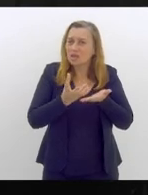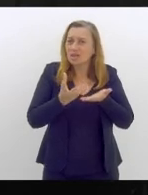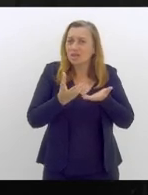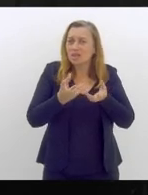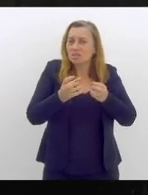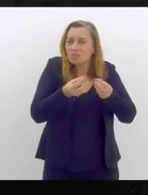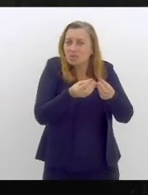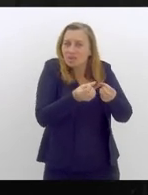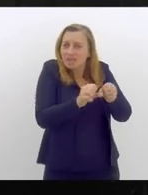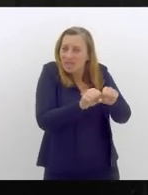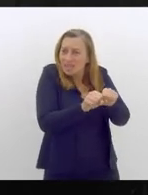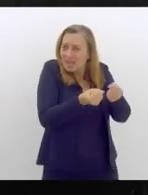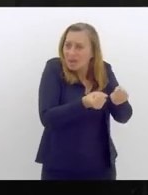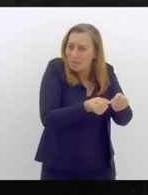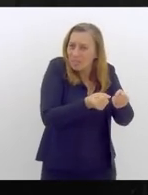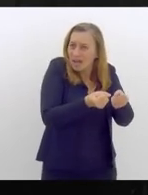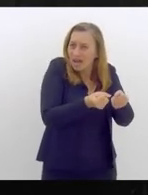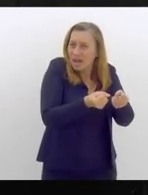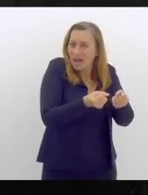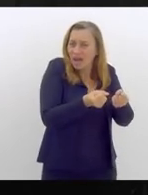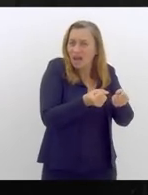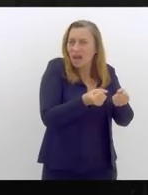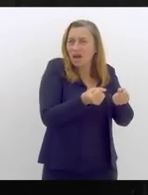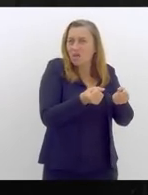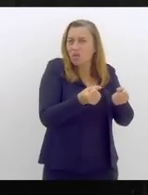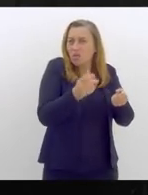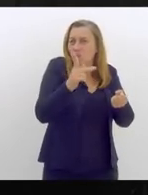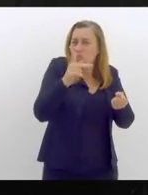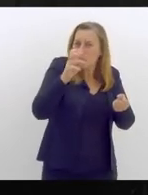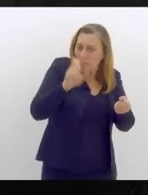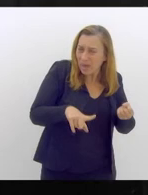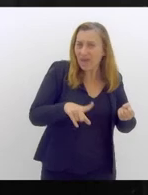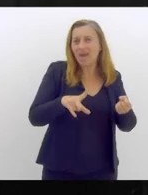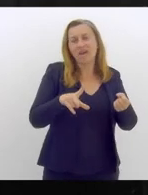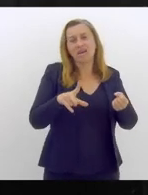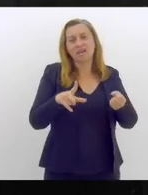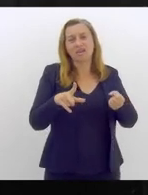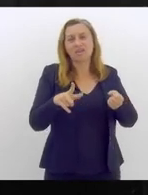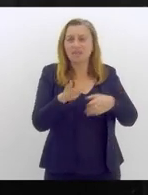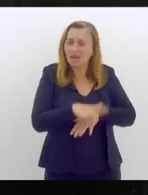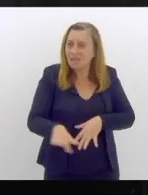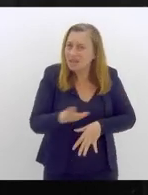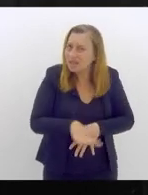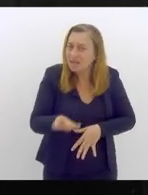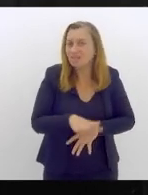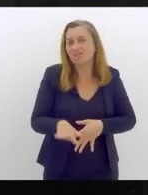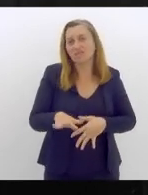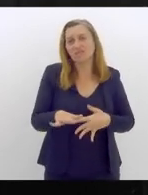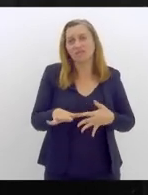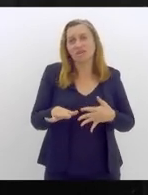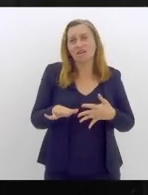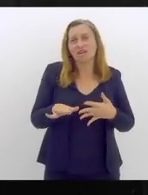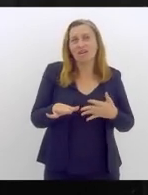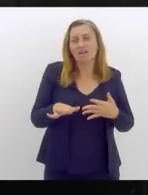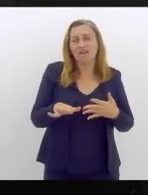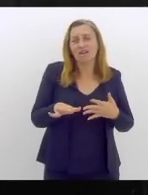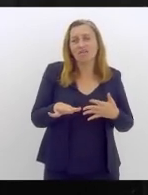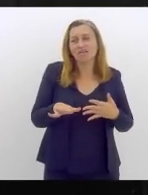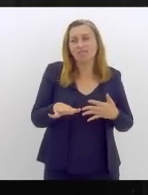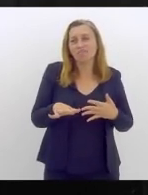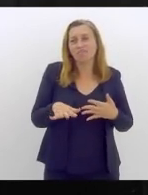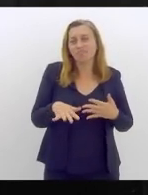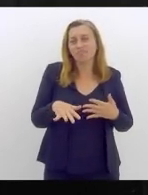do do torno do da perninha dessa criança do pé dessa criança enfim